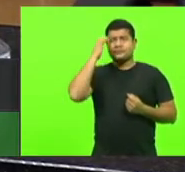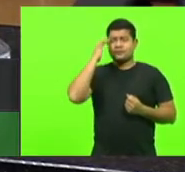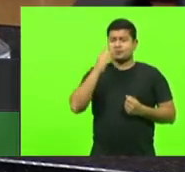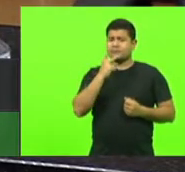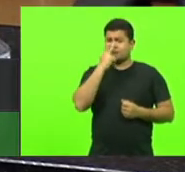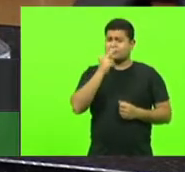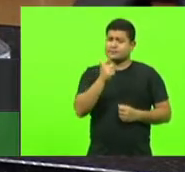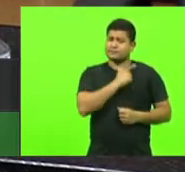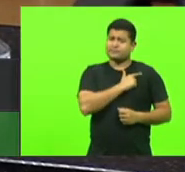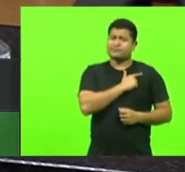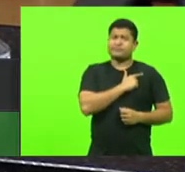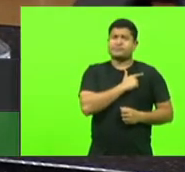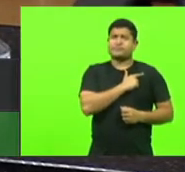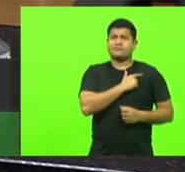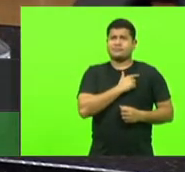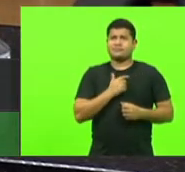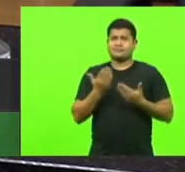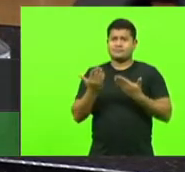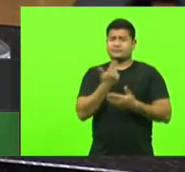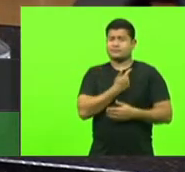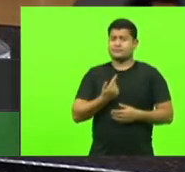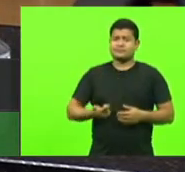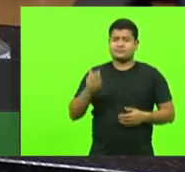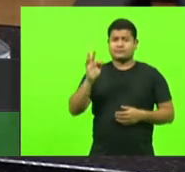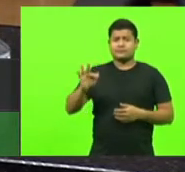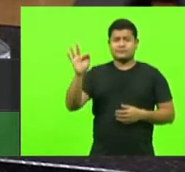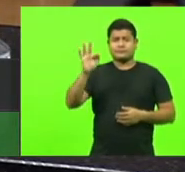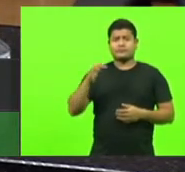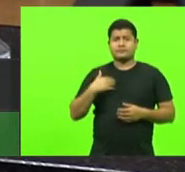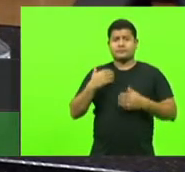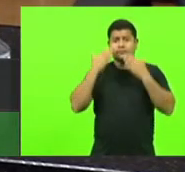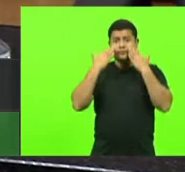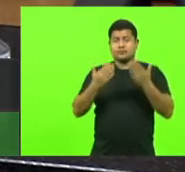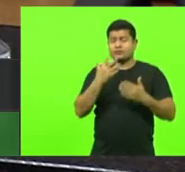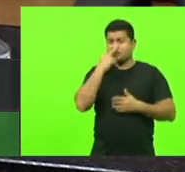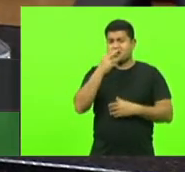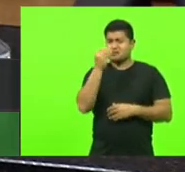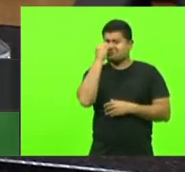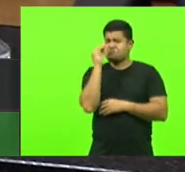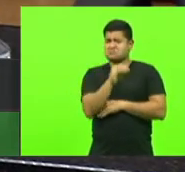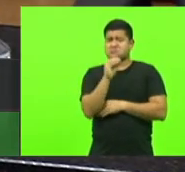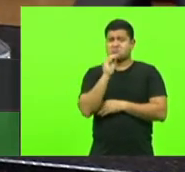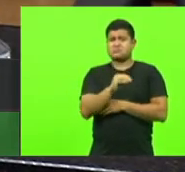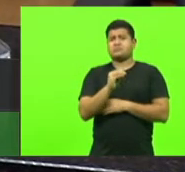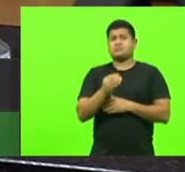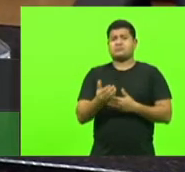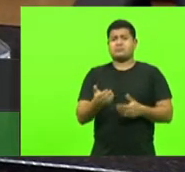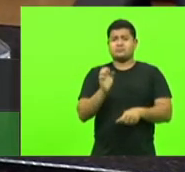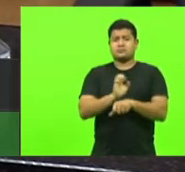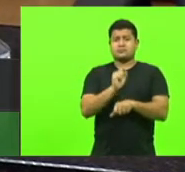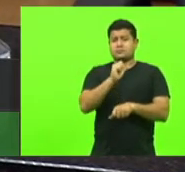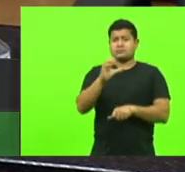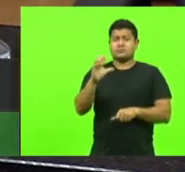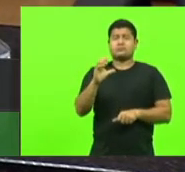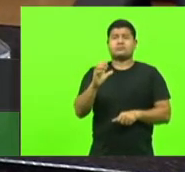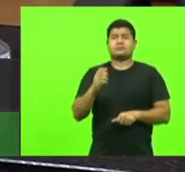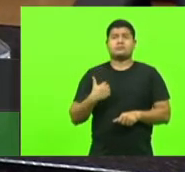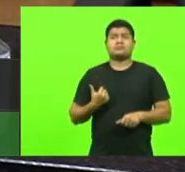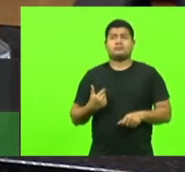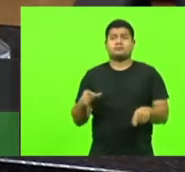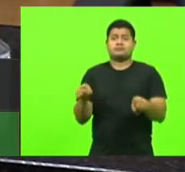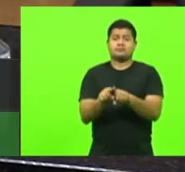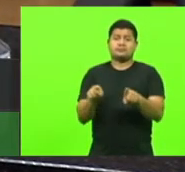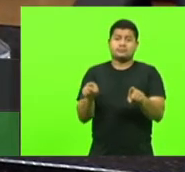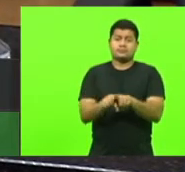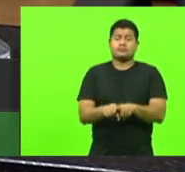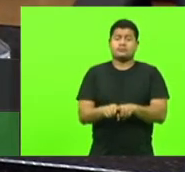situação para o governo federal, mostrou mais uma vez um descaso com Santa Catarina e, ao mesmo tempo, mostrou